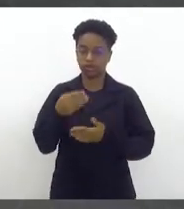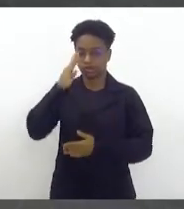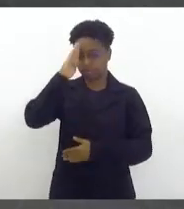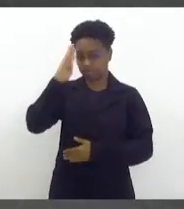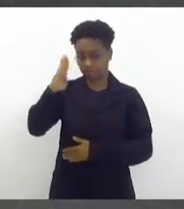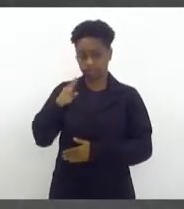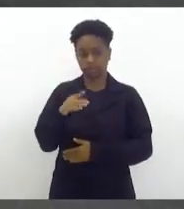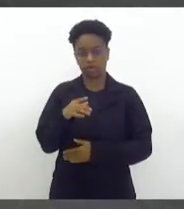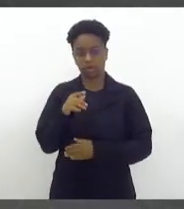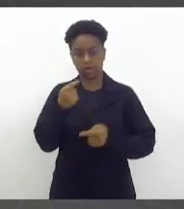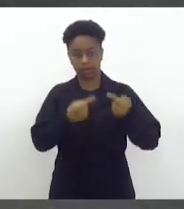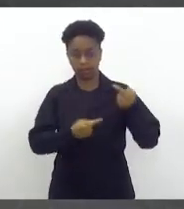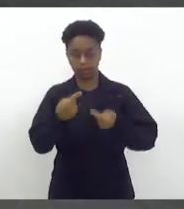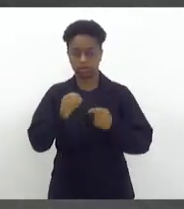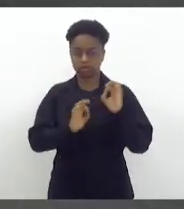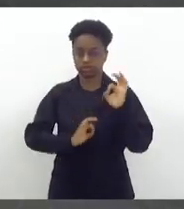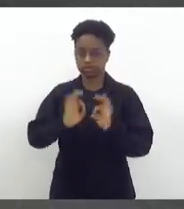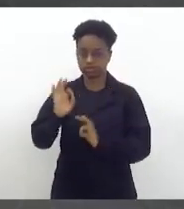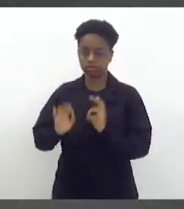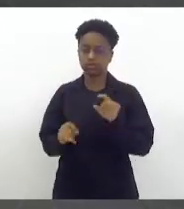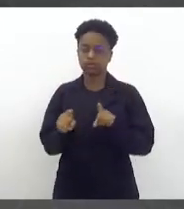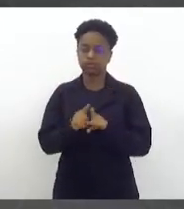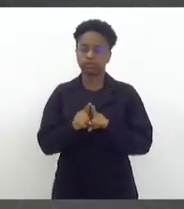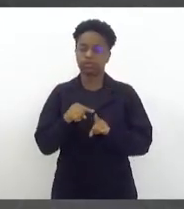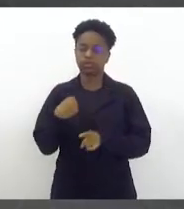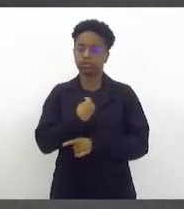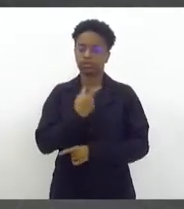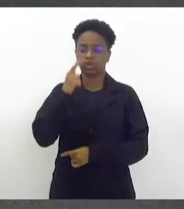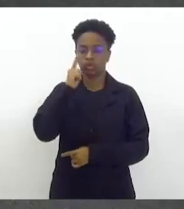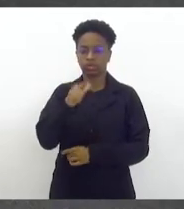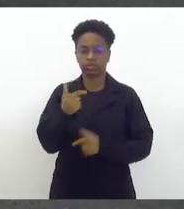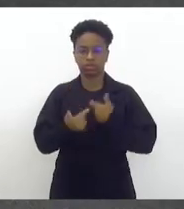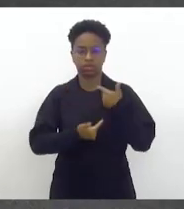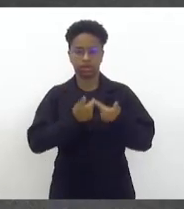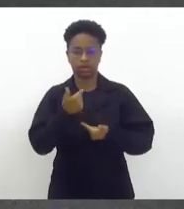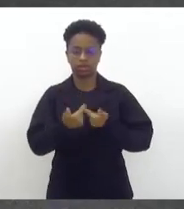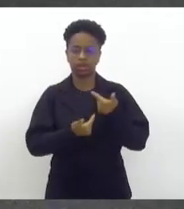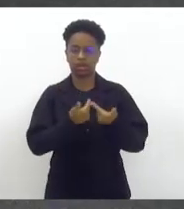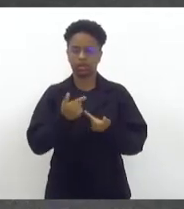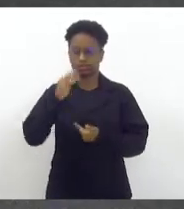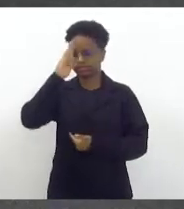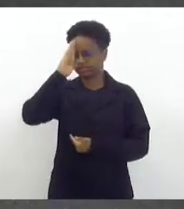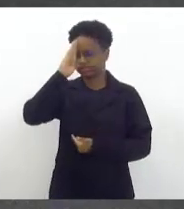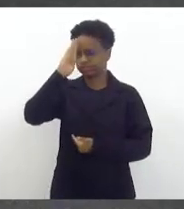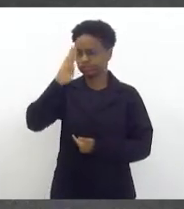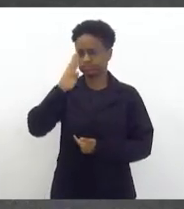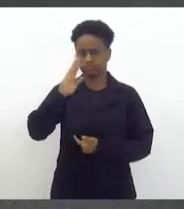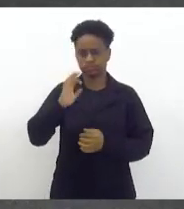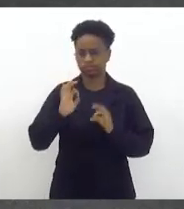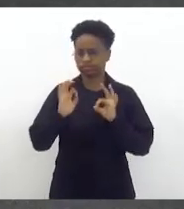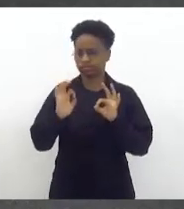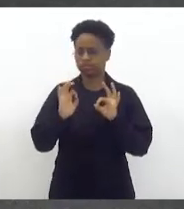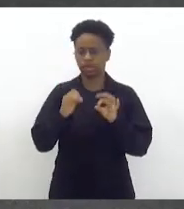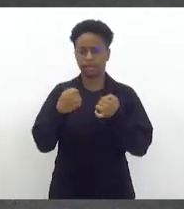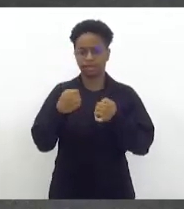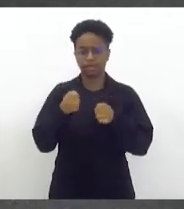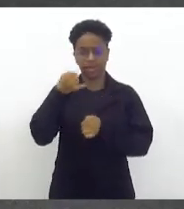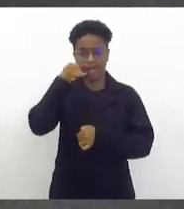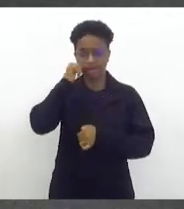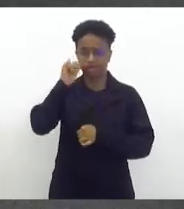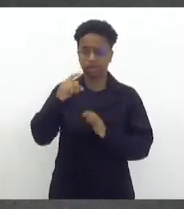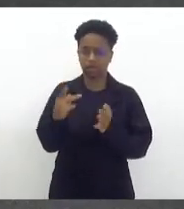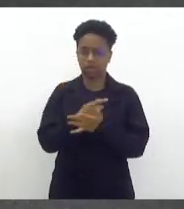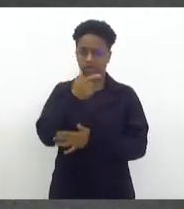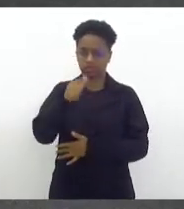sejam coordenadas para que a gente tenha também um trabalho que é tão fundamental que seja preventivo. E